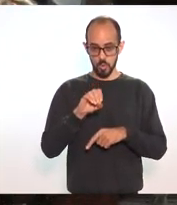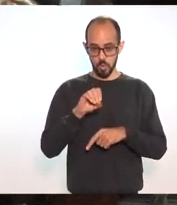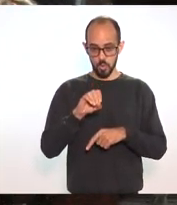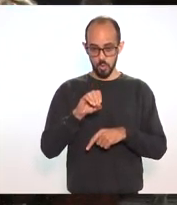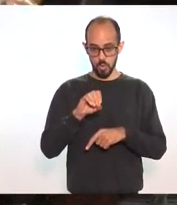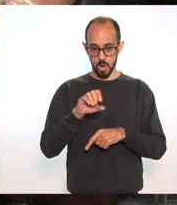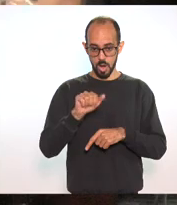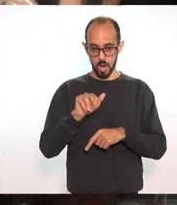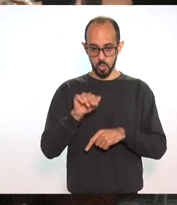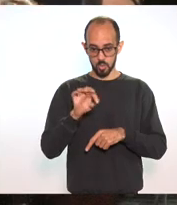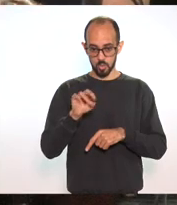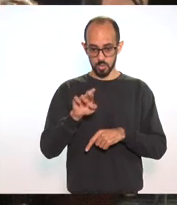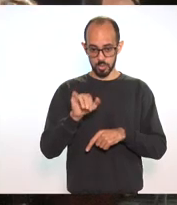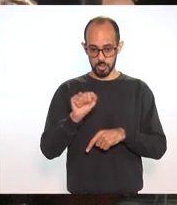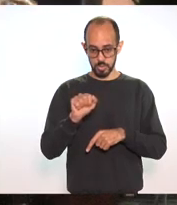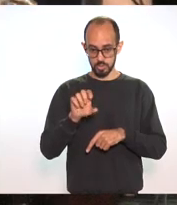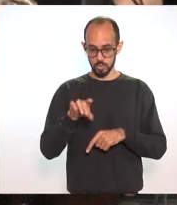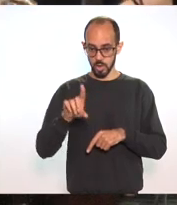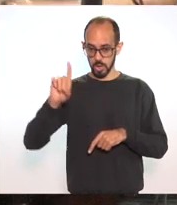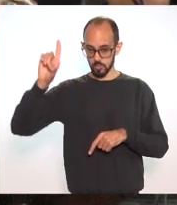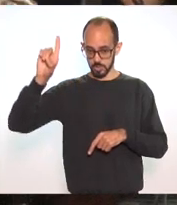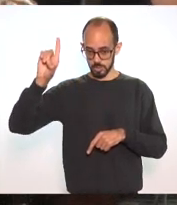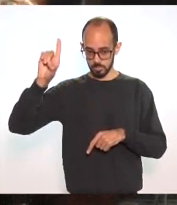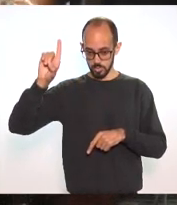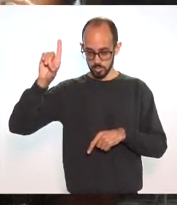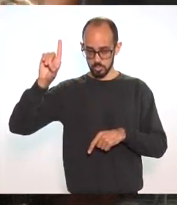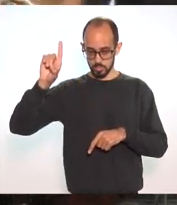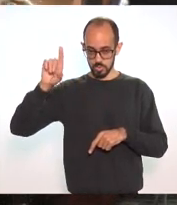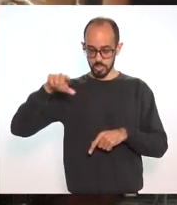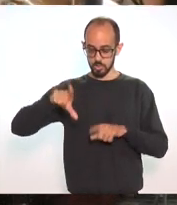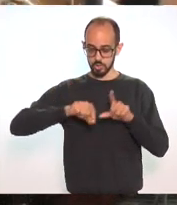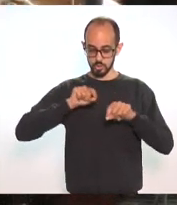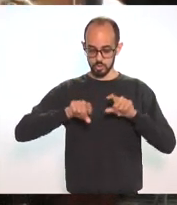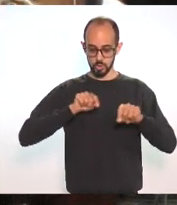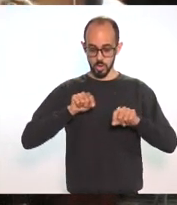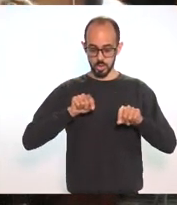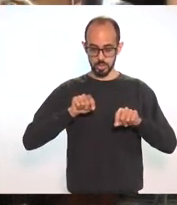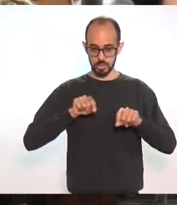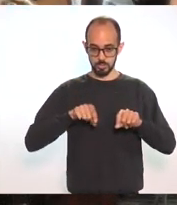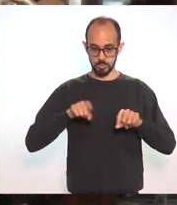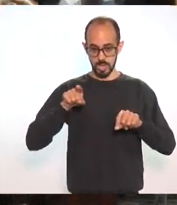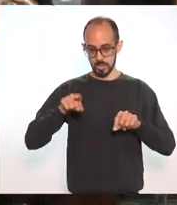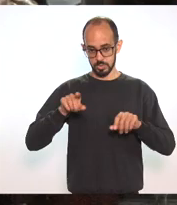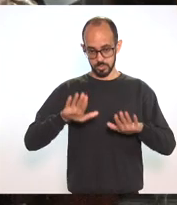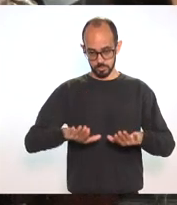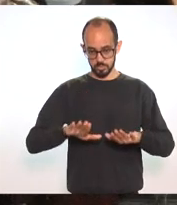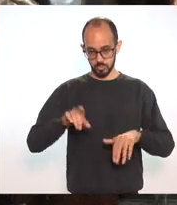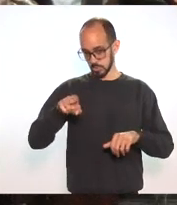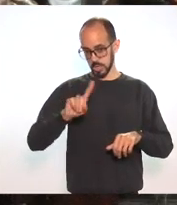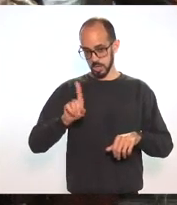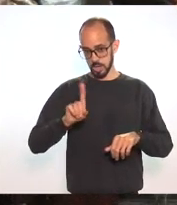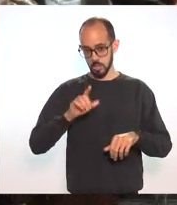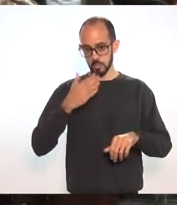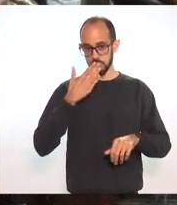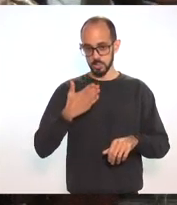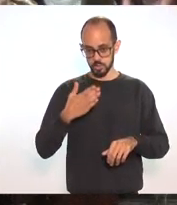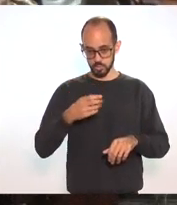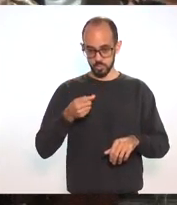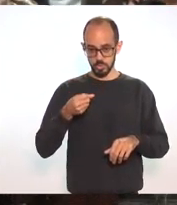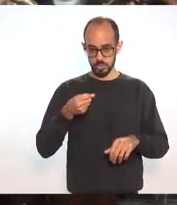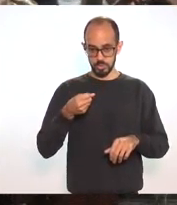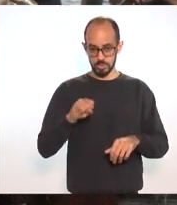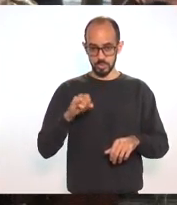levanta o dedo. E a gente colhe a coautoria no plenário, no vídeo. Mas Vossa Excelência não pediu. Porque se tivesse pedido, eu iria